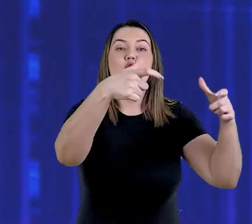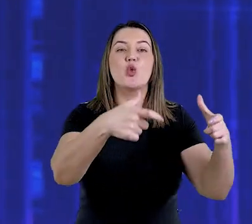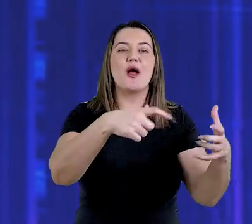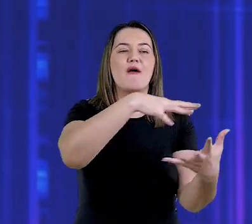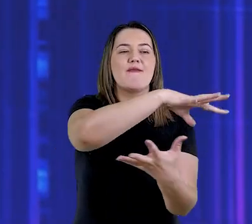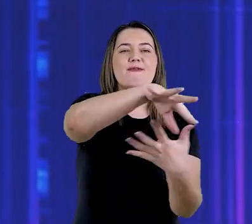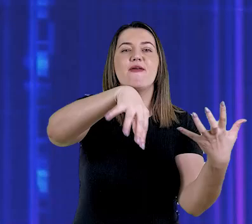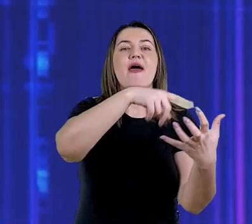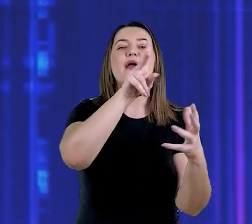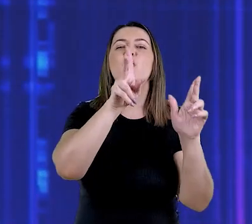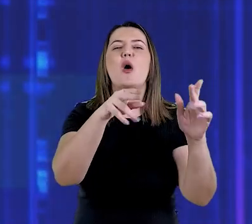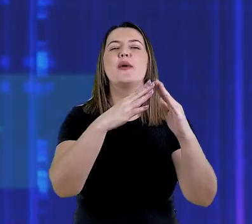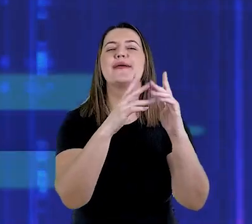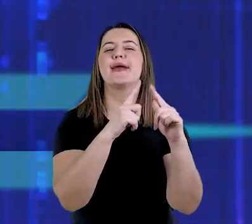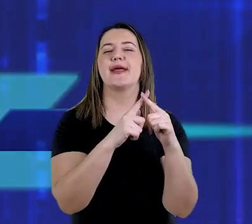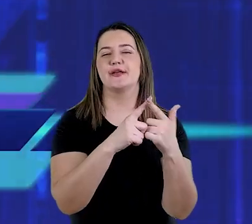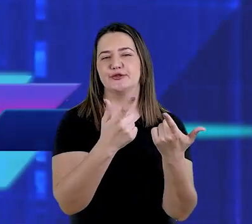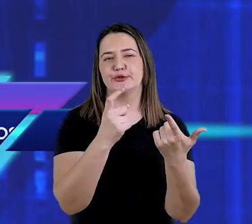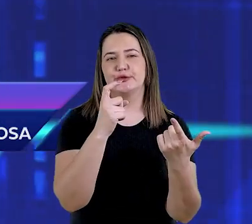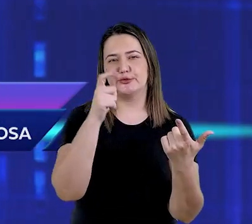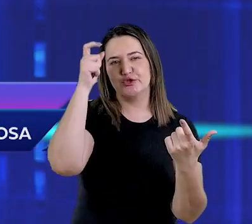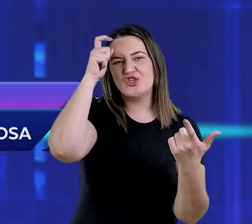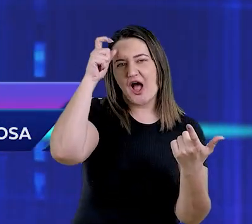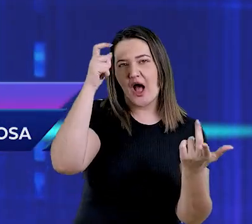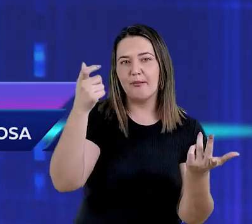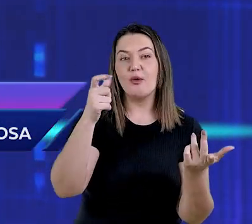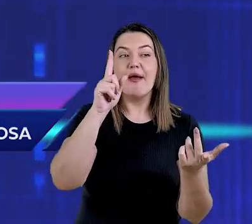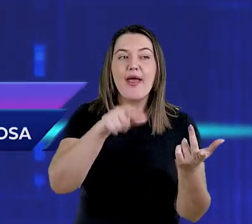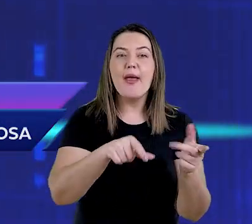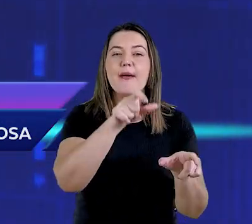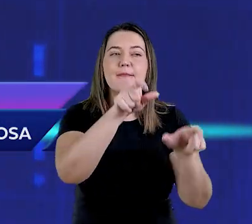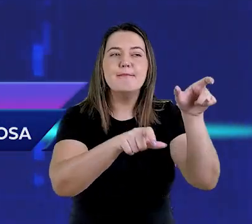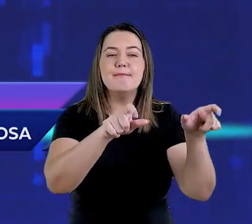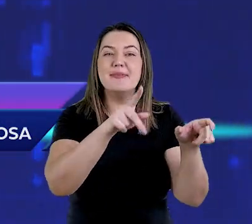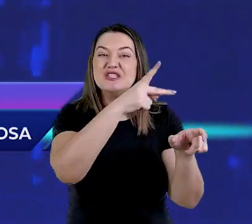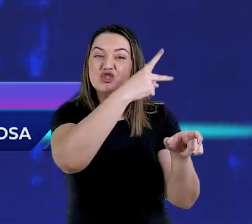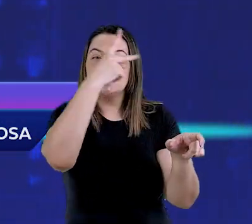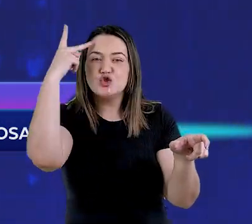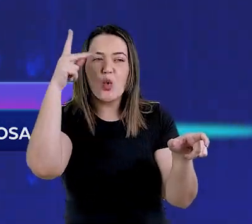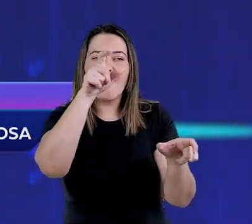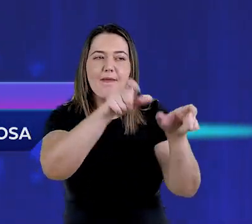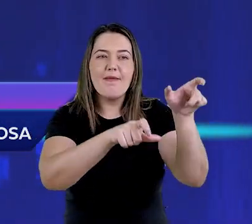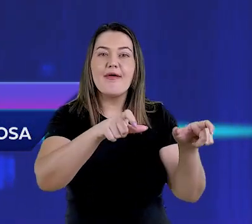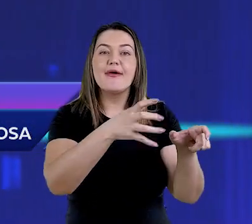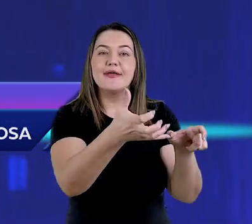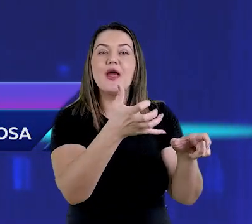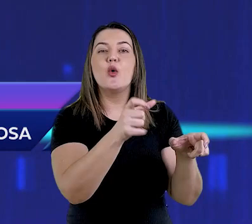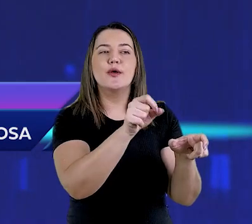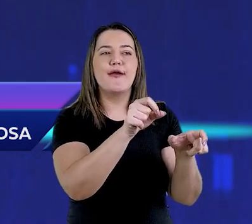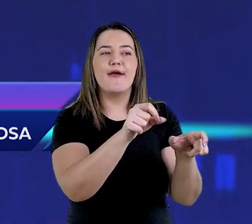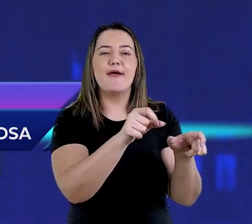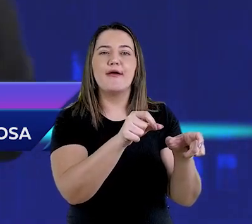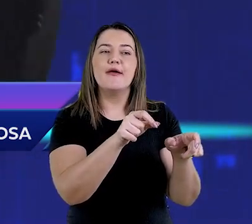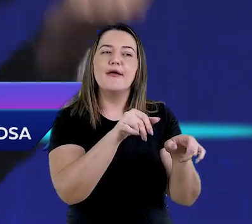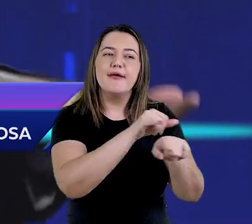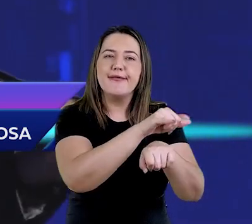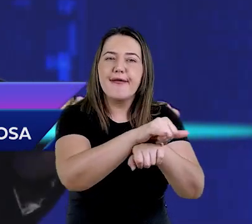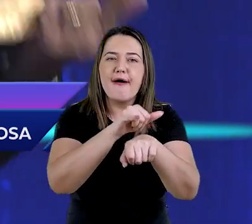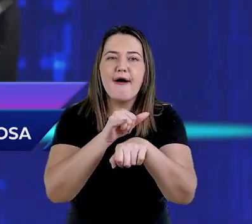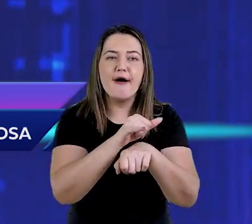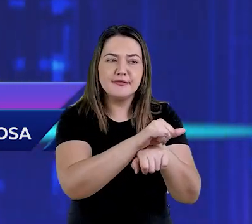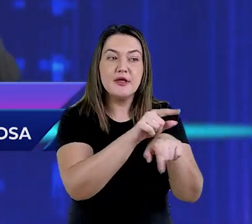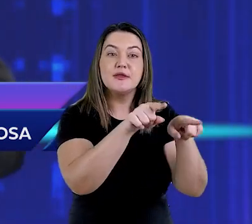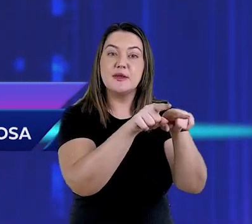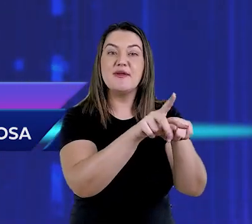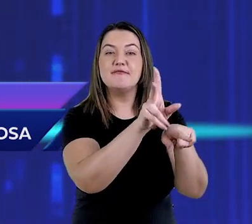a igreja do diabo na terra. É o povo que o diabo colocou aqui para levá-los à perdição e convidar outras